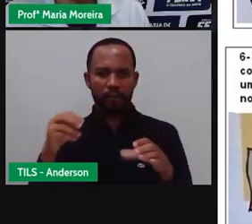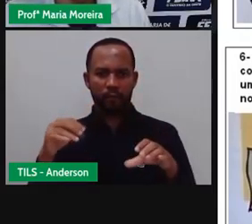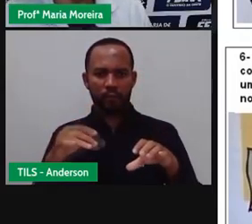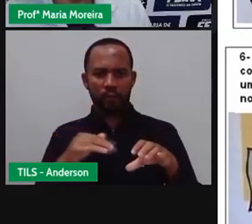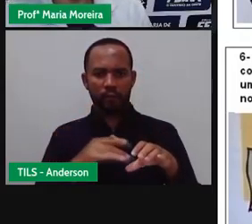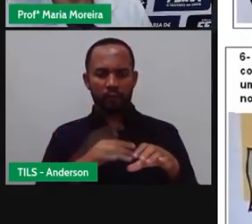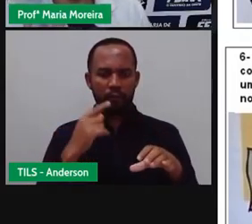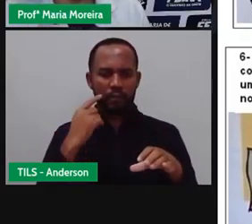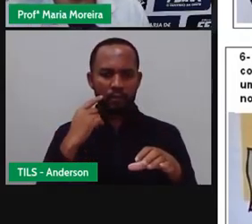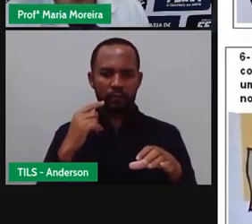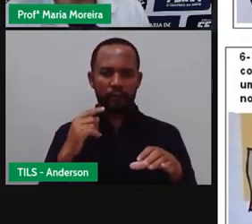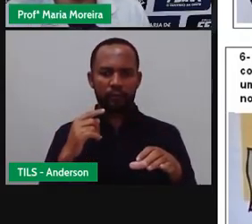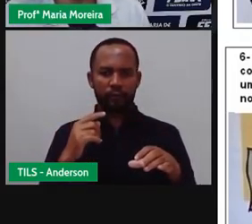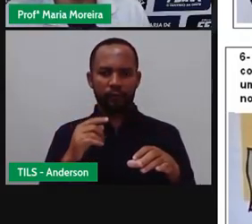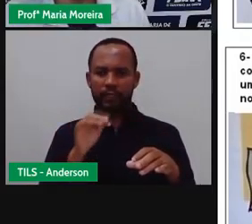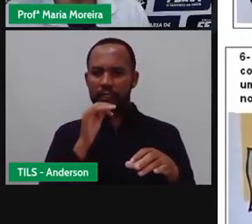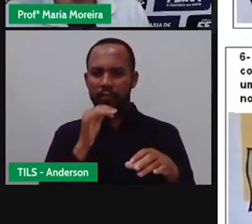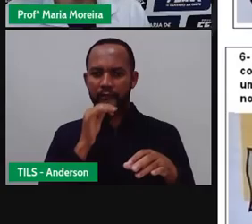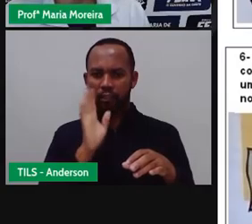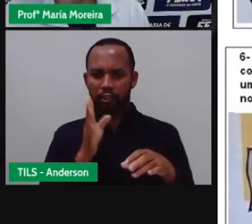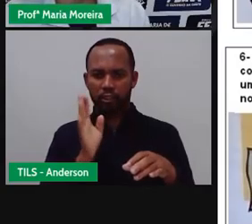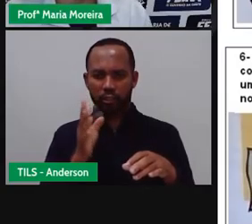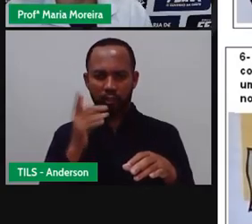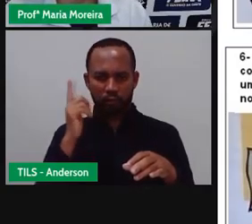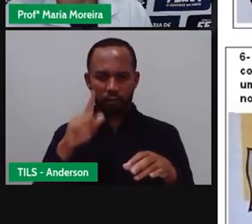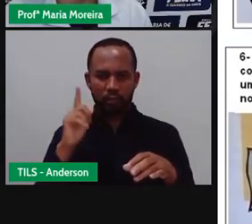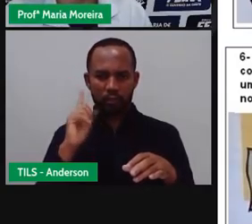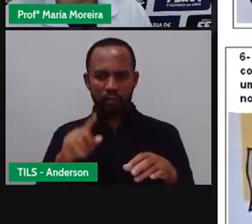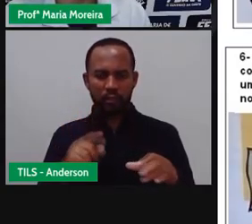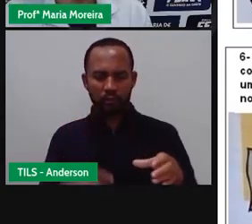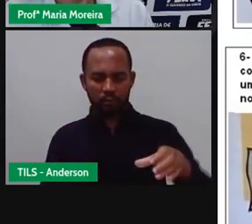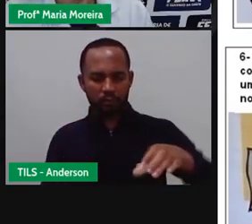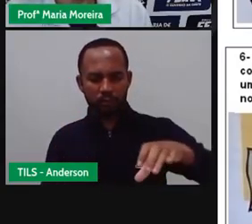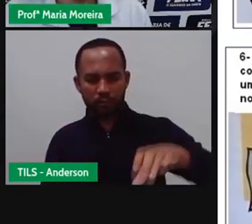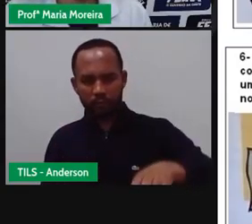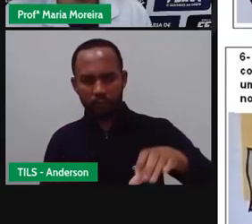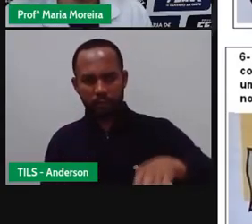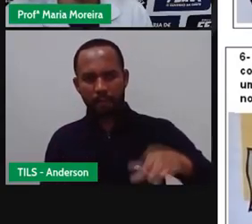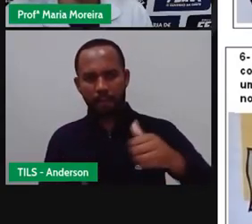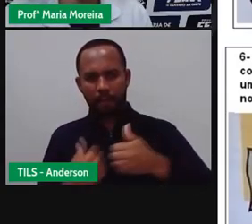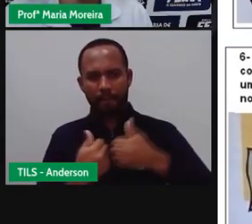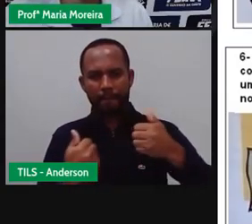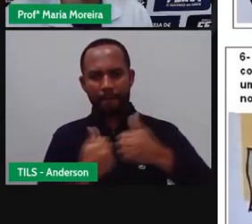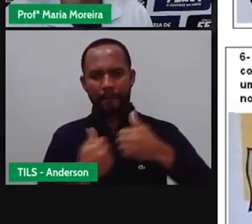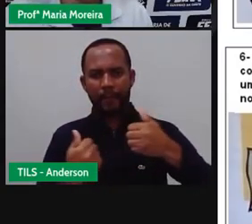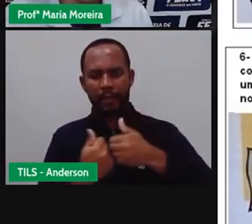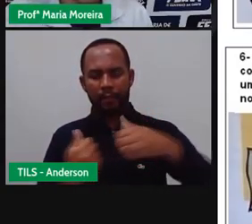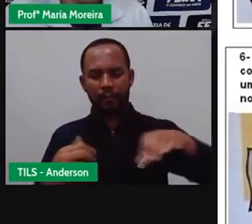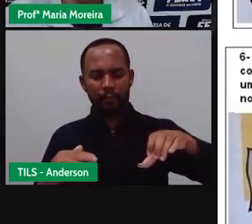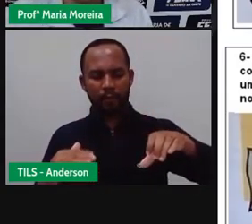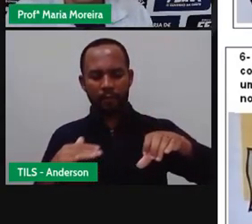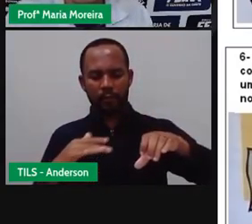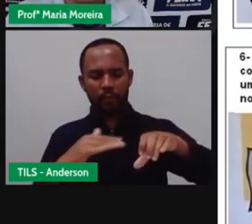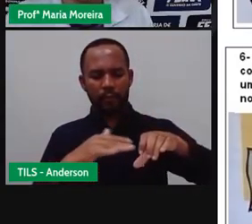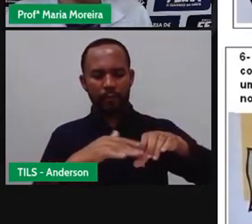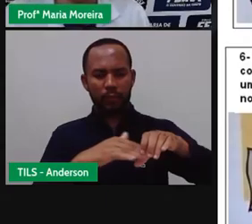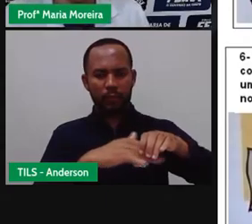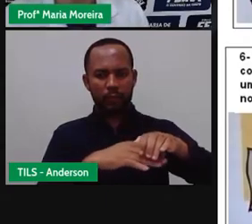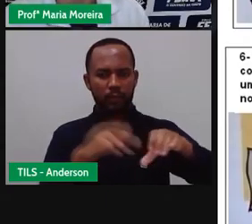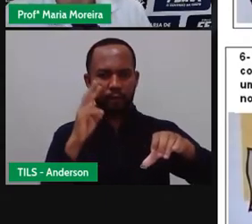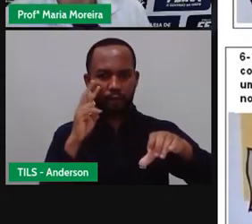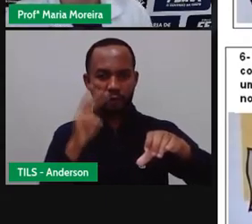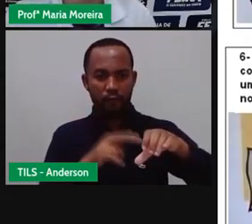formigas. Quando você tiver atraído essas formigas, coloque as formigas perto do vidro para que elas entrem. Aí elas vão entrar porque elas estão